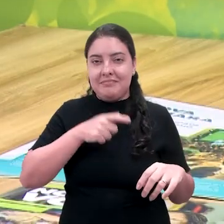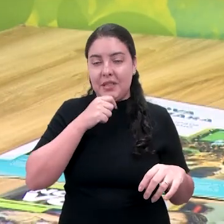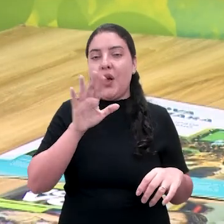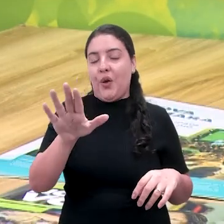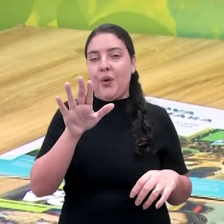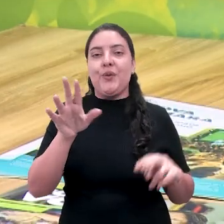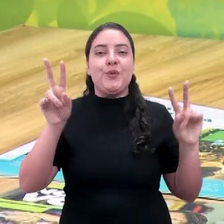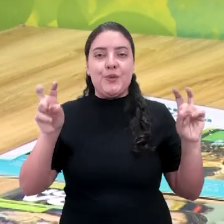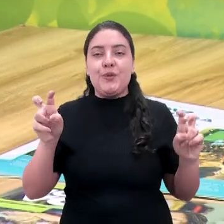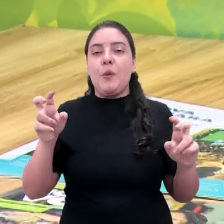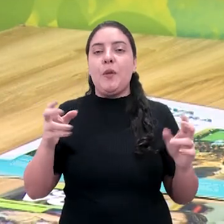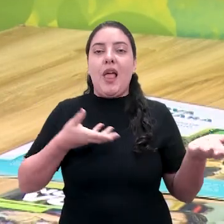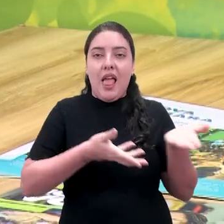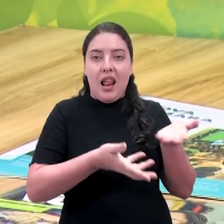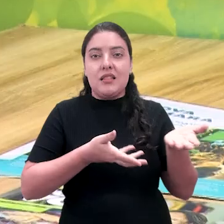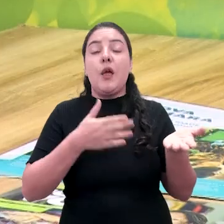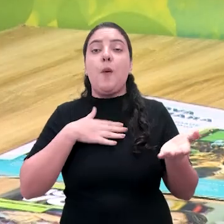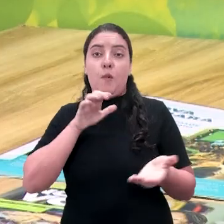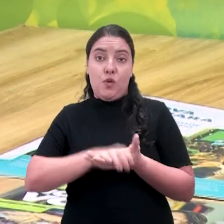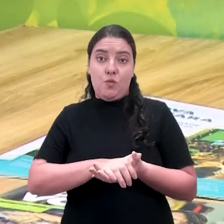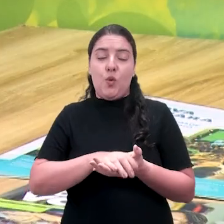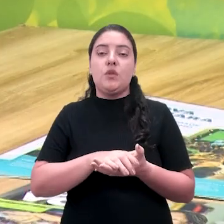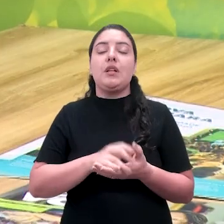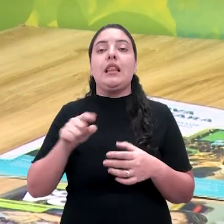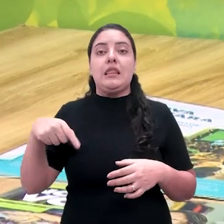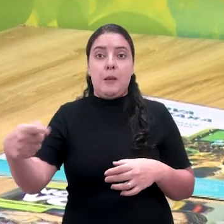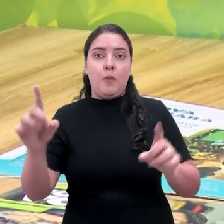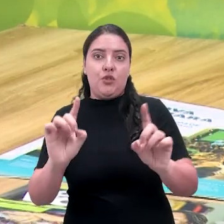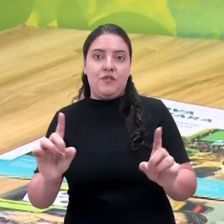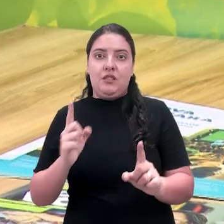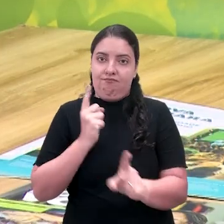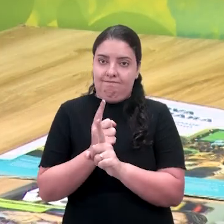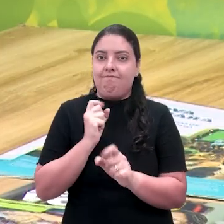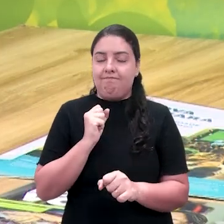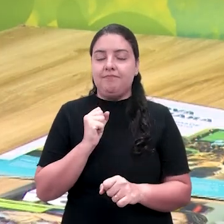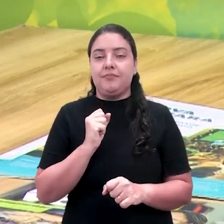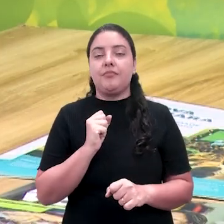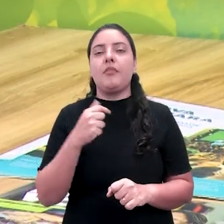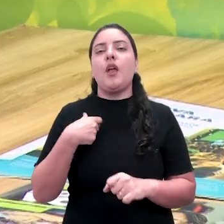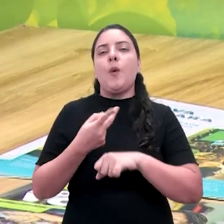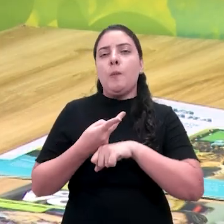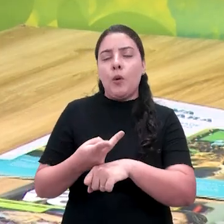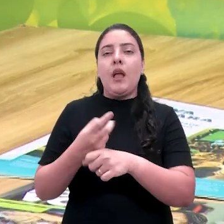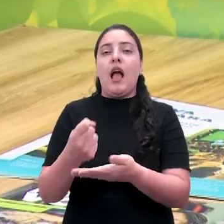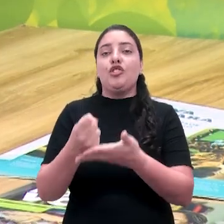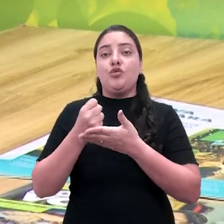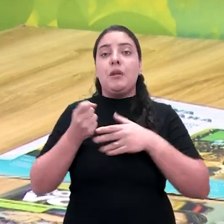eu conto sobre a nossa relação, né? Eu e meu esposo, depois da deficiência. E eu procurei ajuda